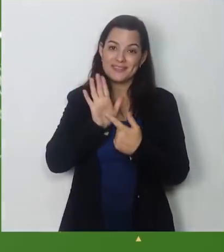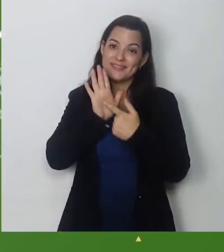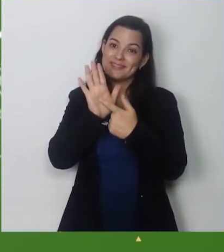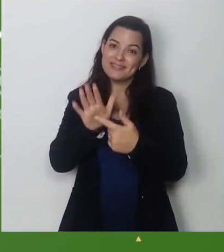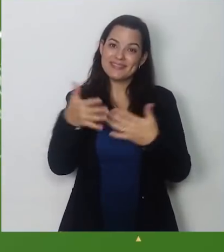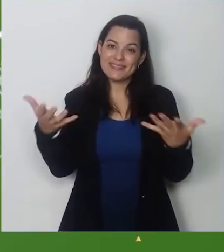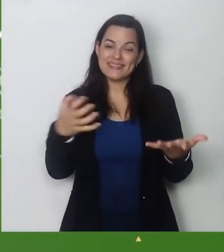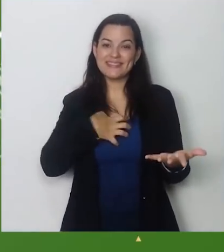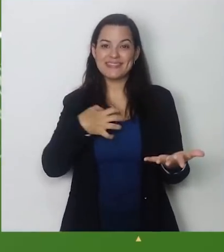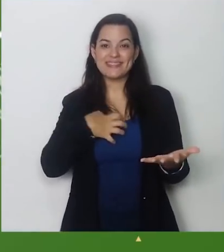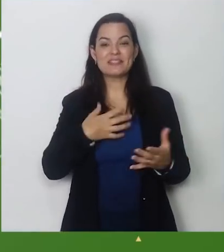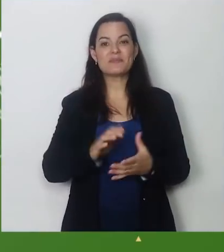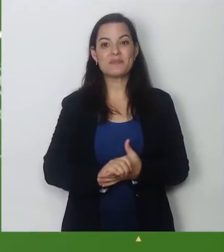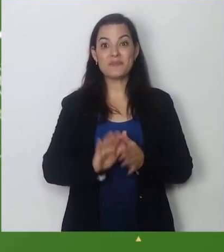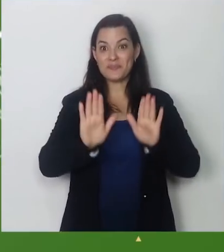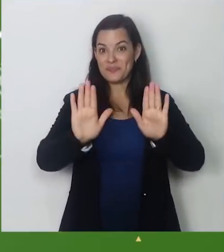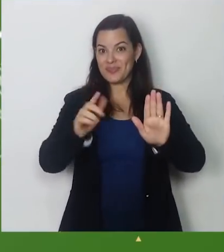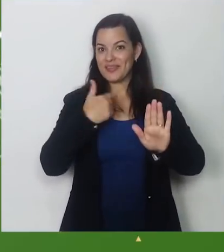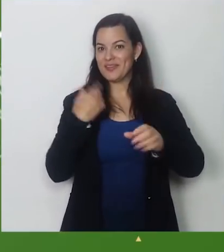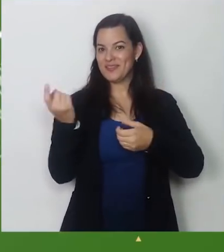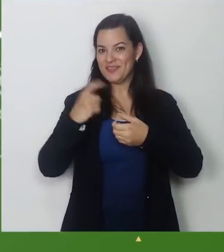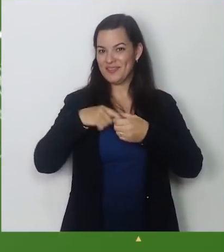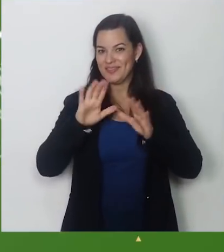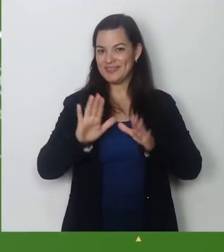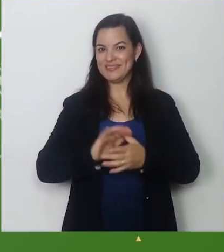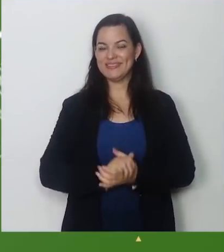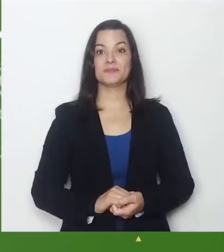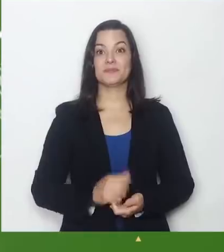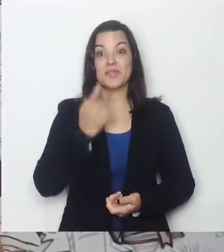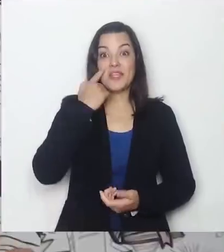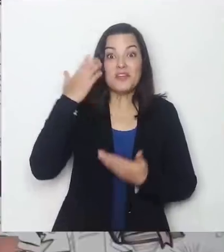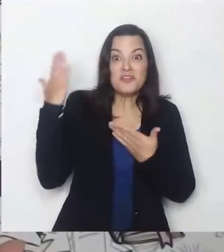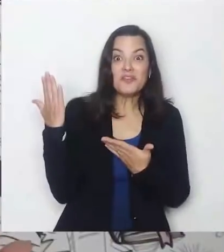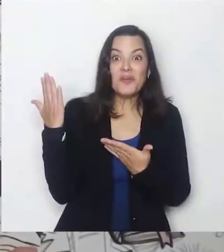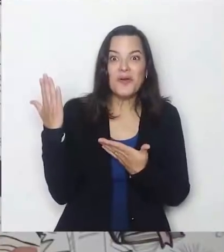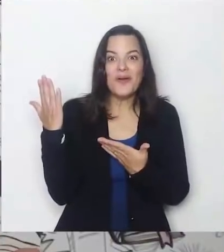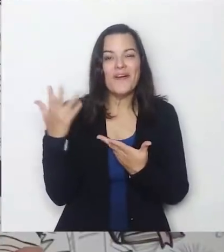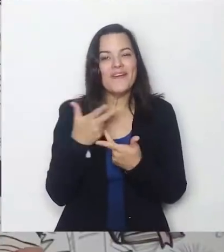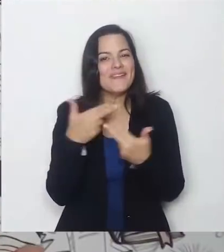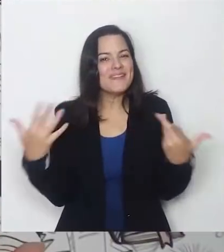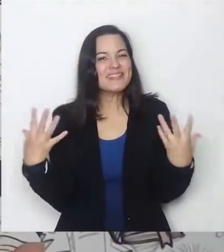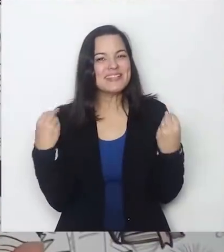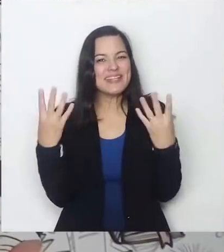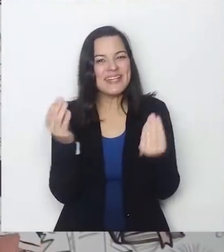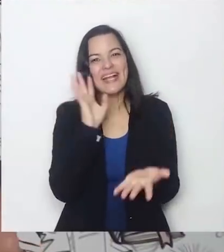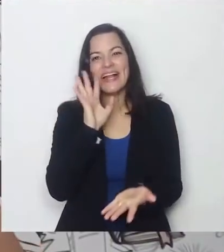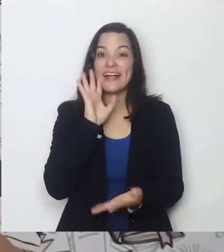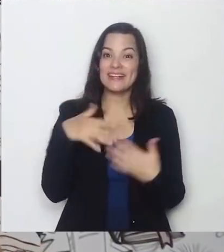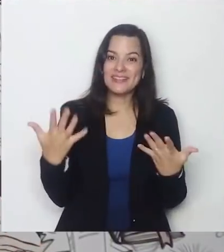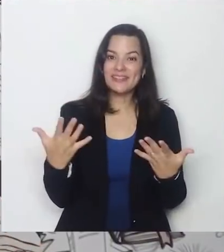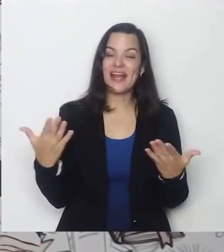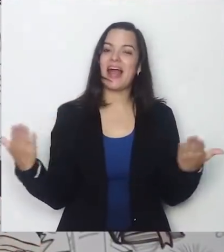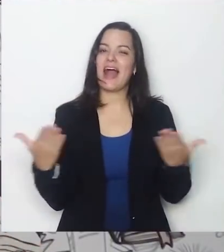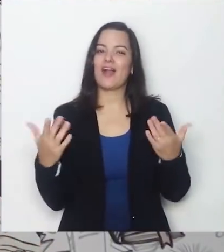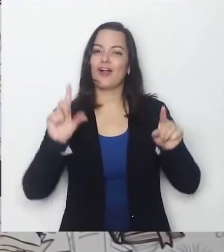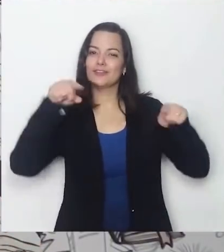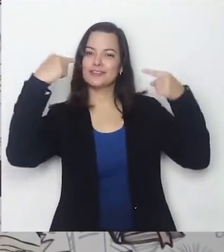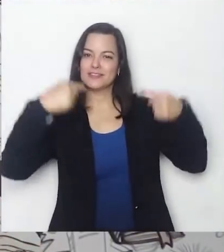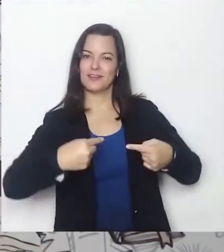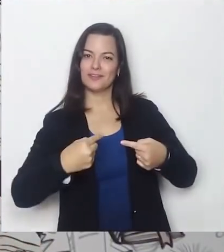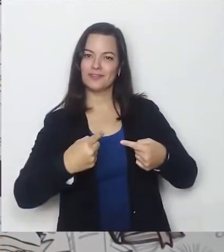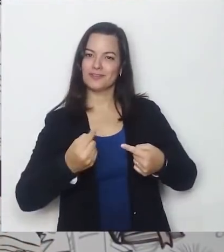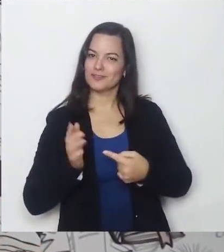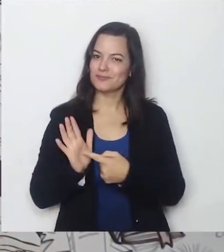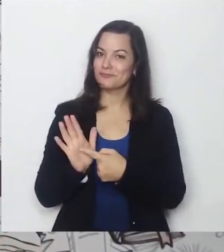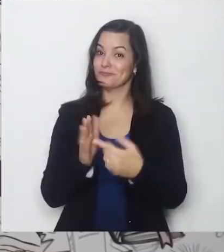expressarmos, tá bom? Agora espera um pouquinho que a Pro já volta. Viram só quanta coisa? Então eu já vou lançar o